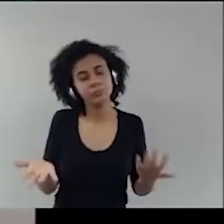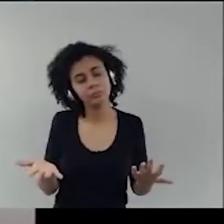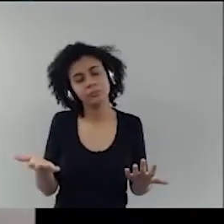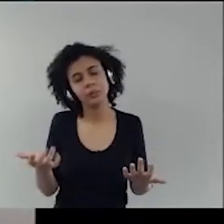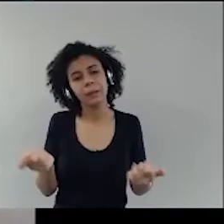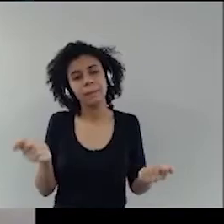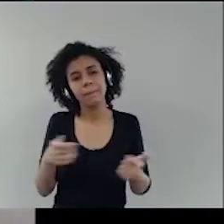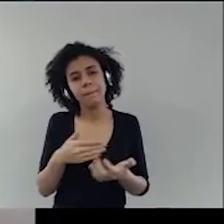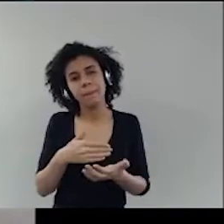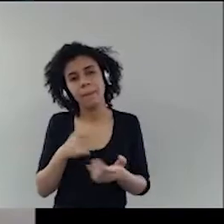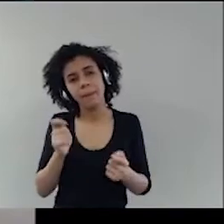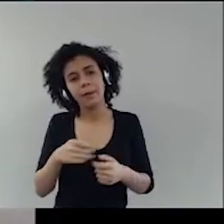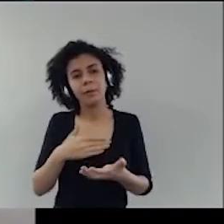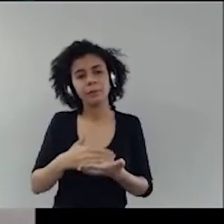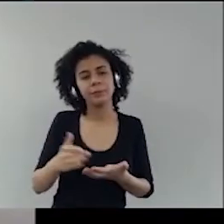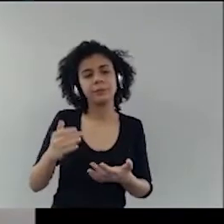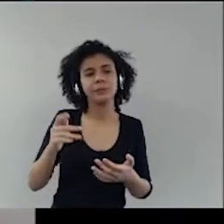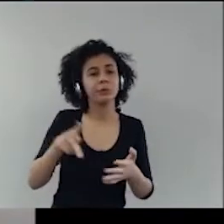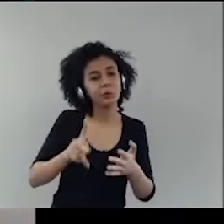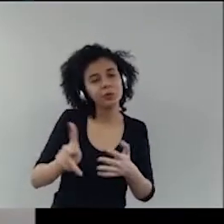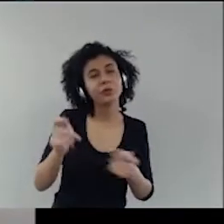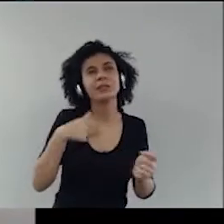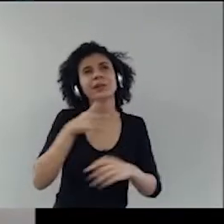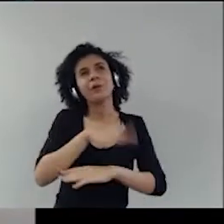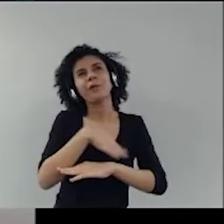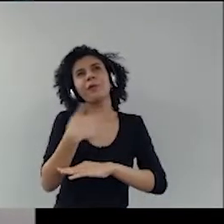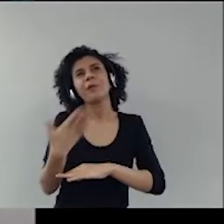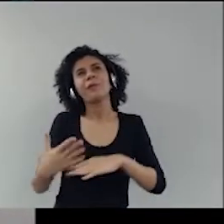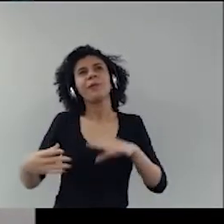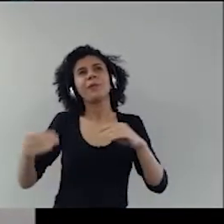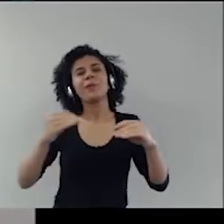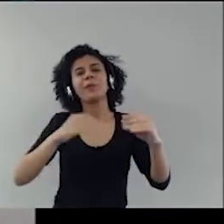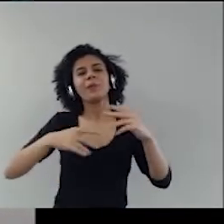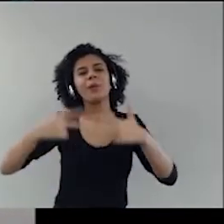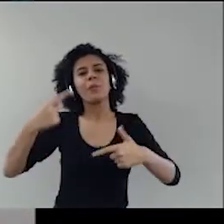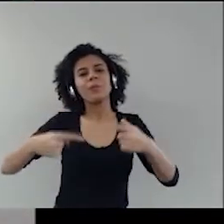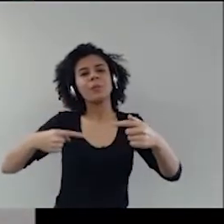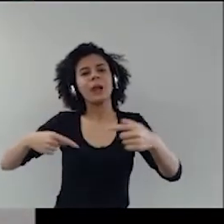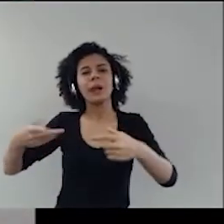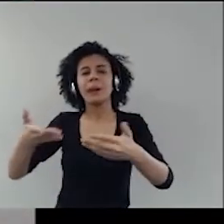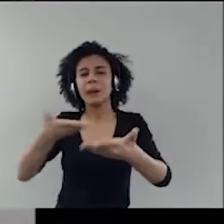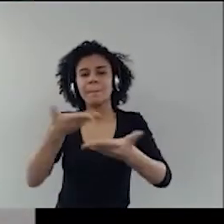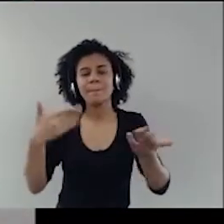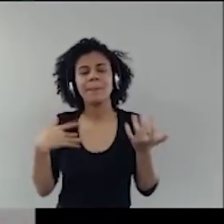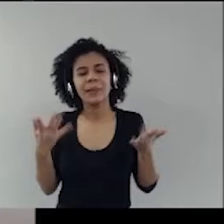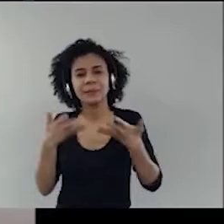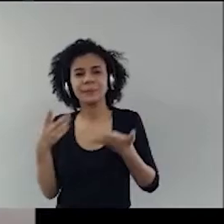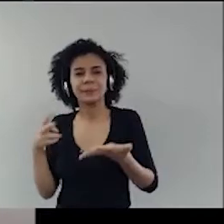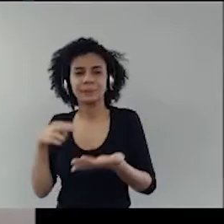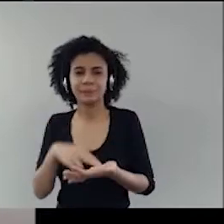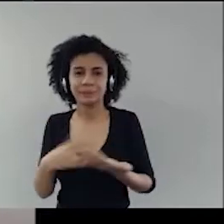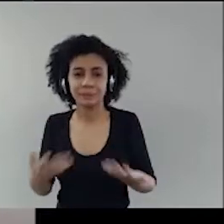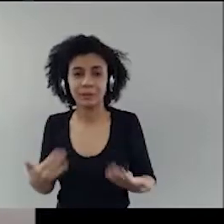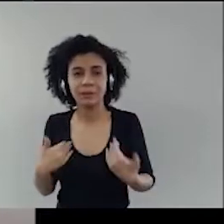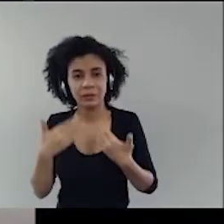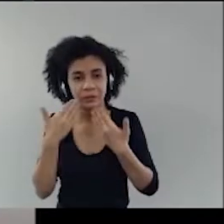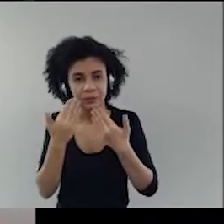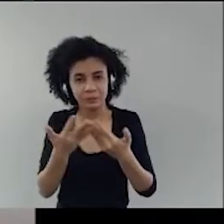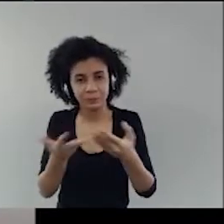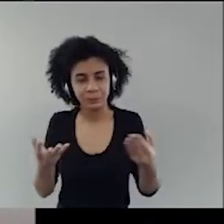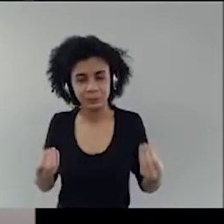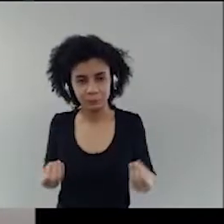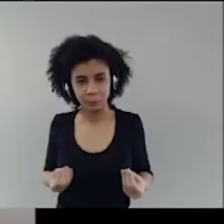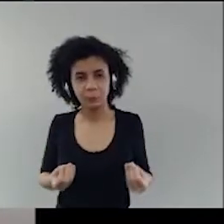gente poderia continuar conversando aqui a tarde inteira com esses juristas que me honram com a presença. Queria agradecer